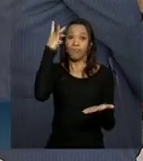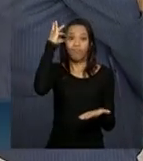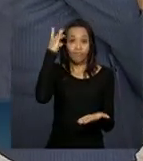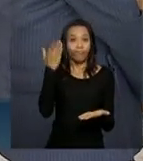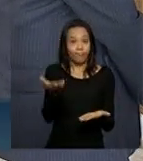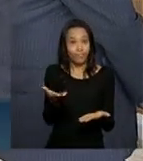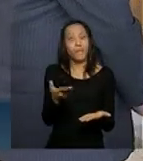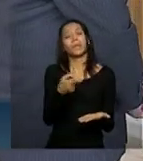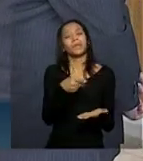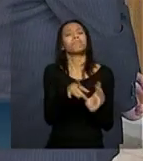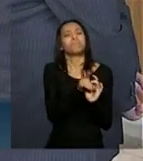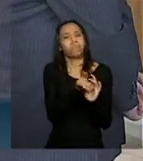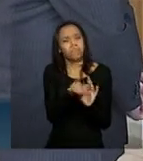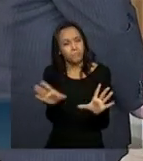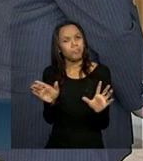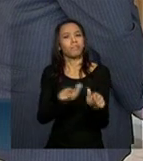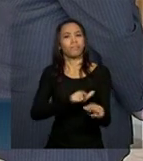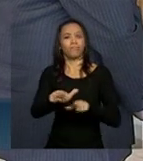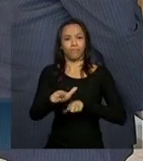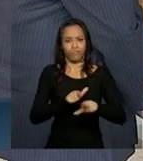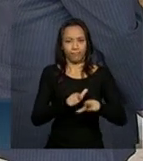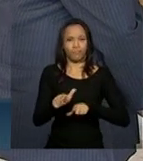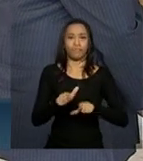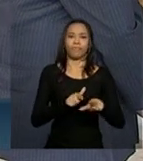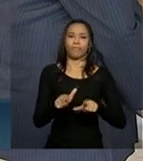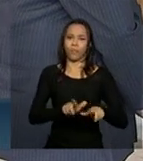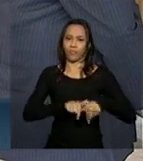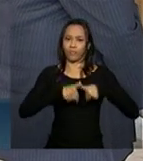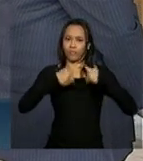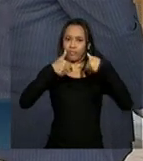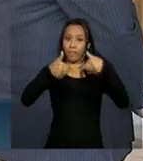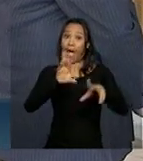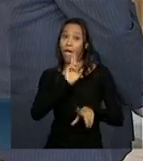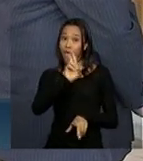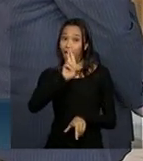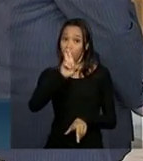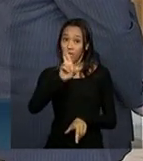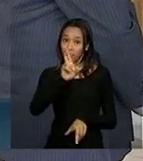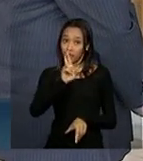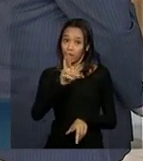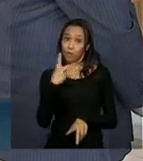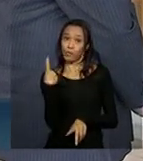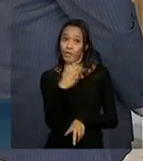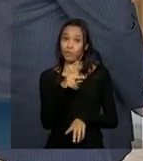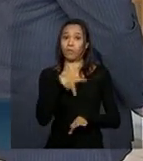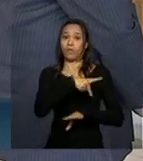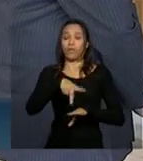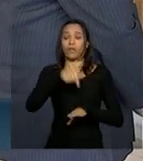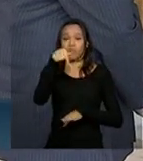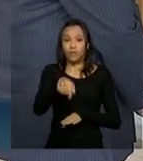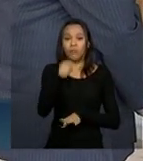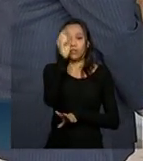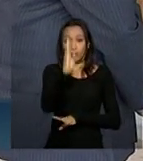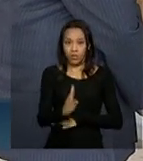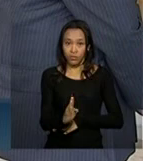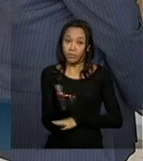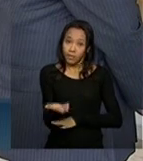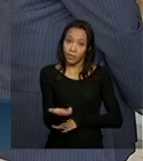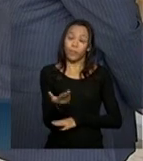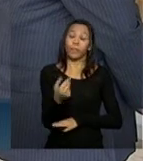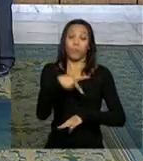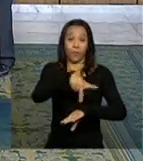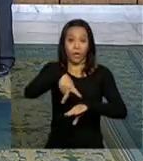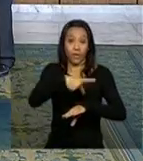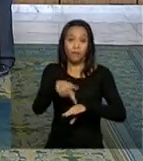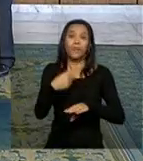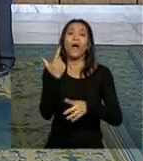que seja reconhecida oficialmente, para que possa começar a representar a Mongólia aqui no Brasil. A Mongólia é um país